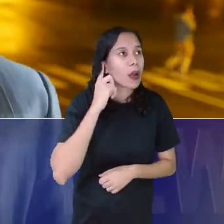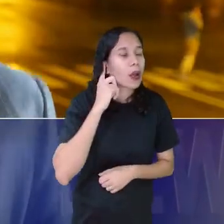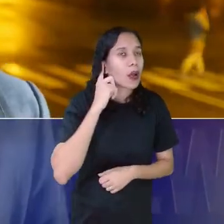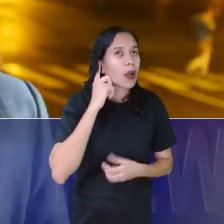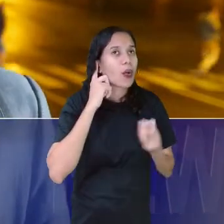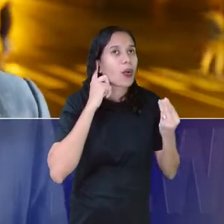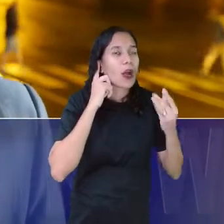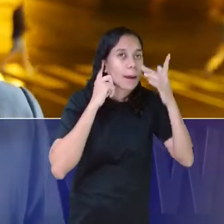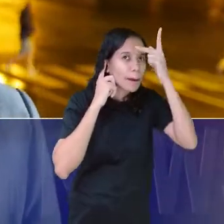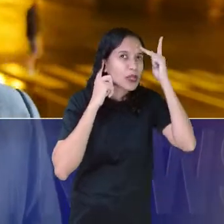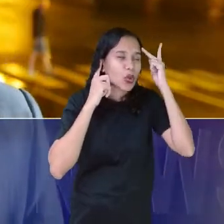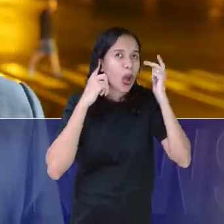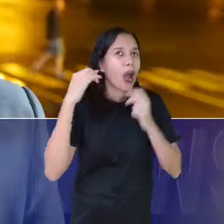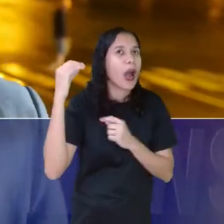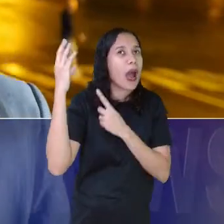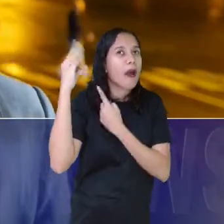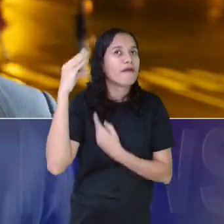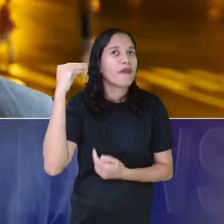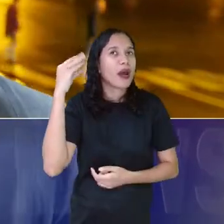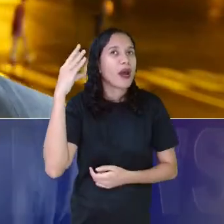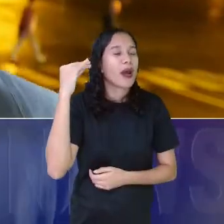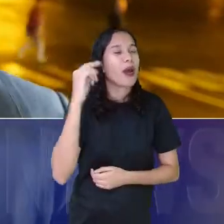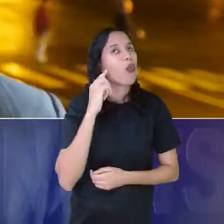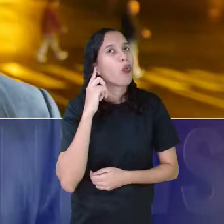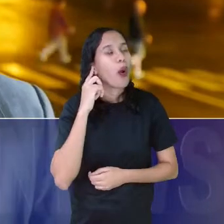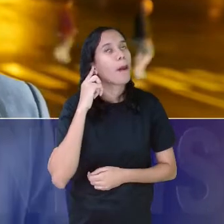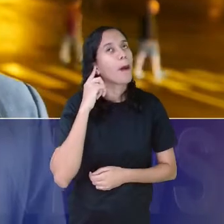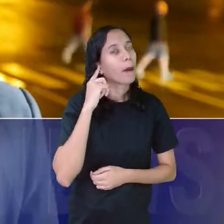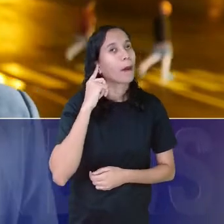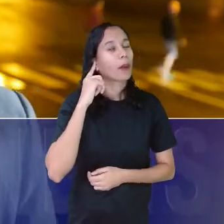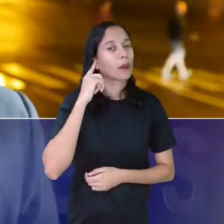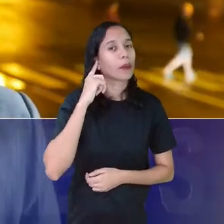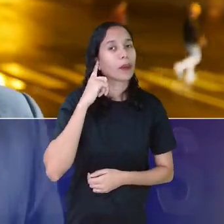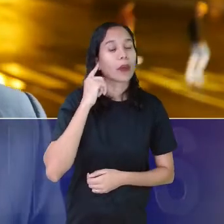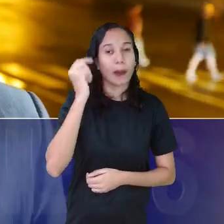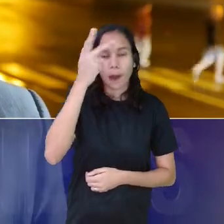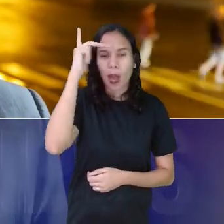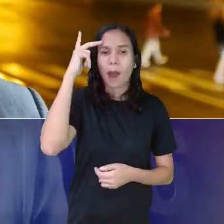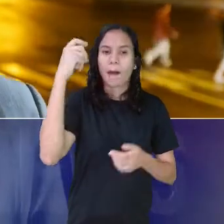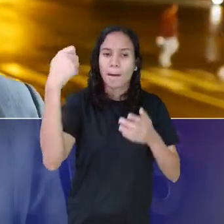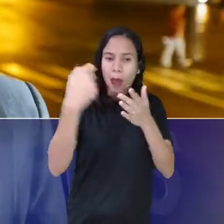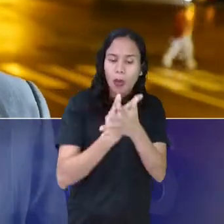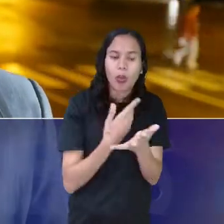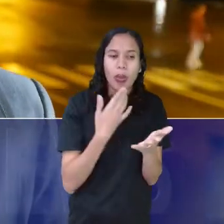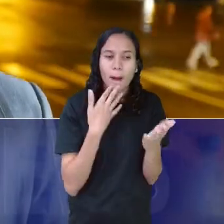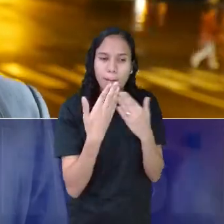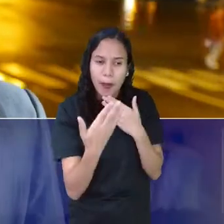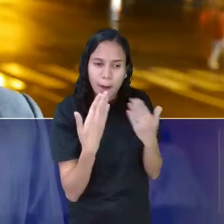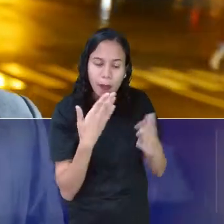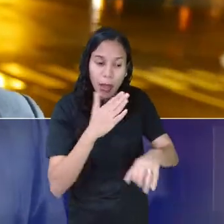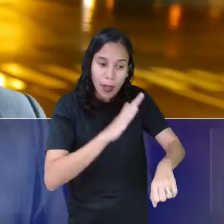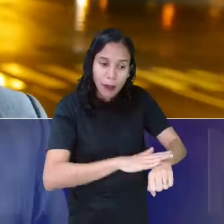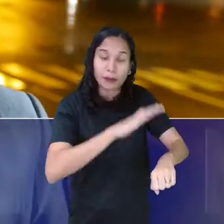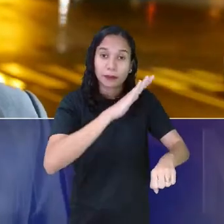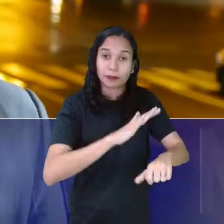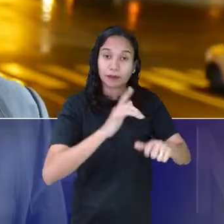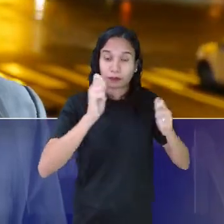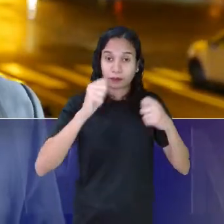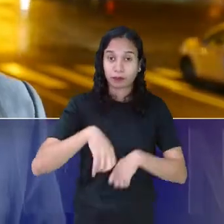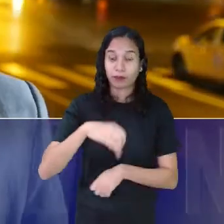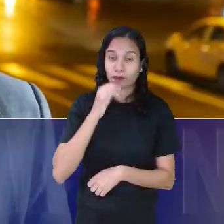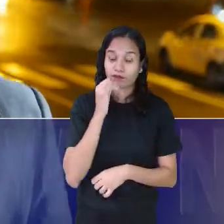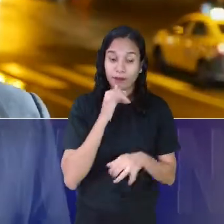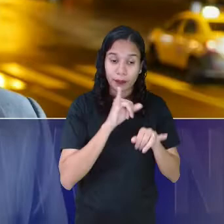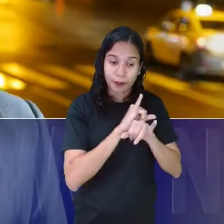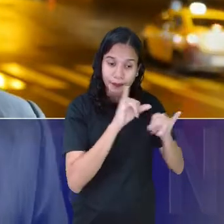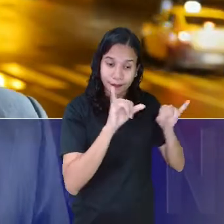é um pontozinho, tá? Que ele consegue conversar com quem está lá no estúdio. Então, a pessoa faz pergunta, interage com ele. E eles, por exemplo, estão dando uma